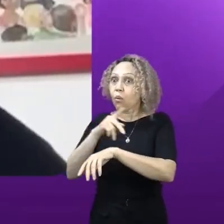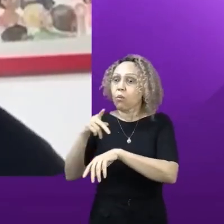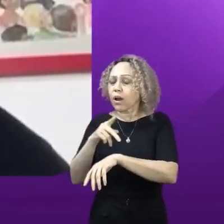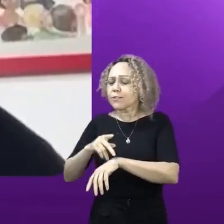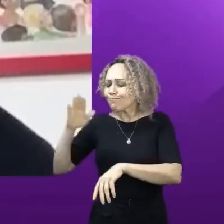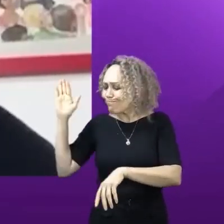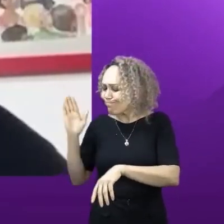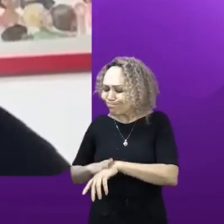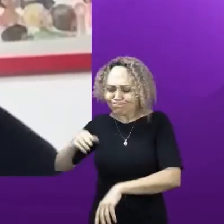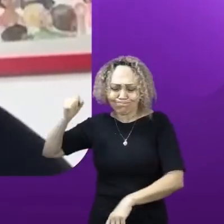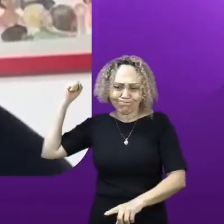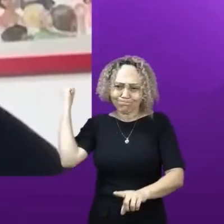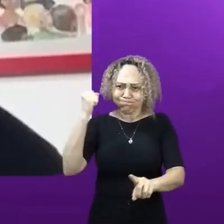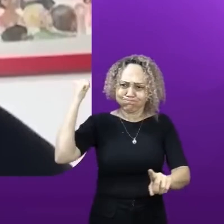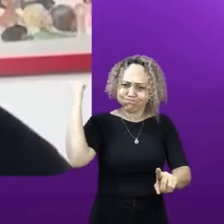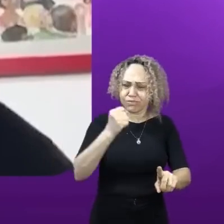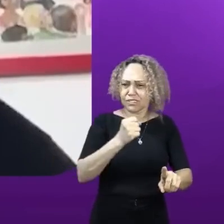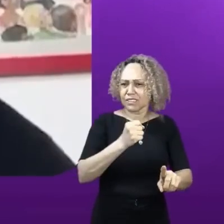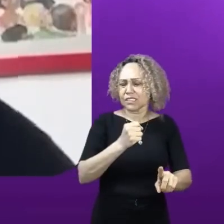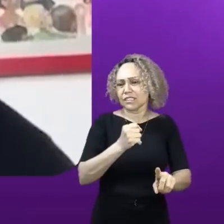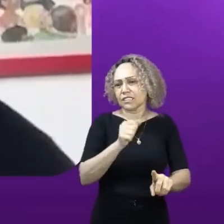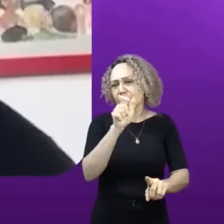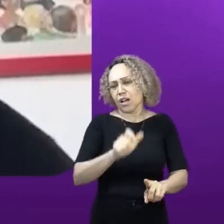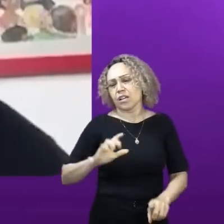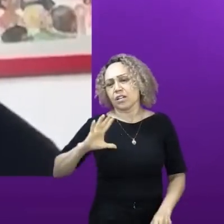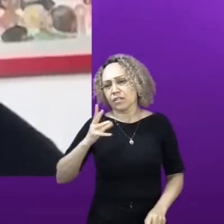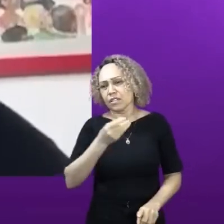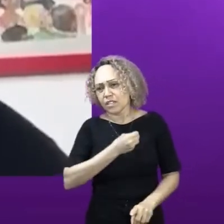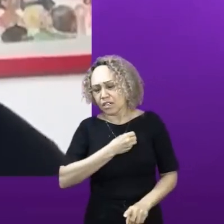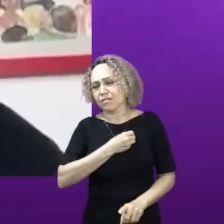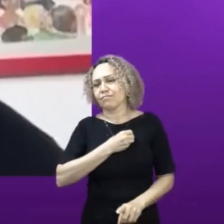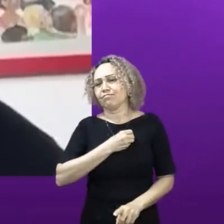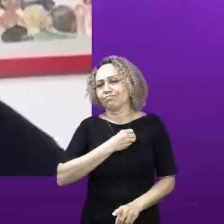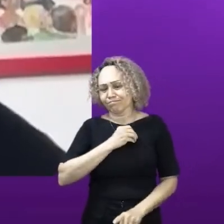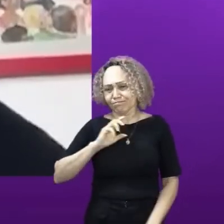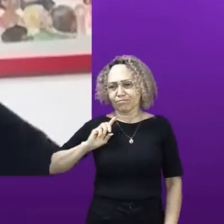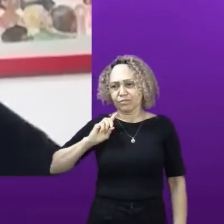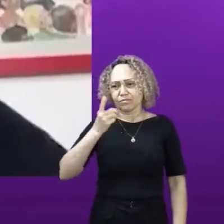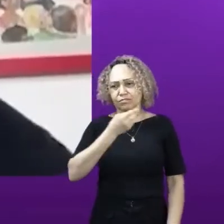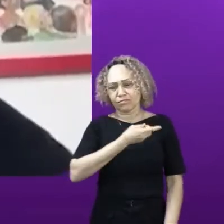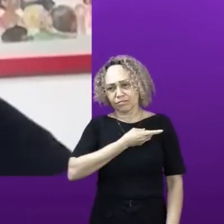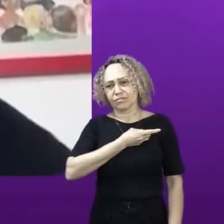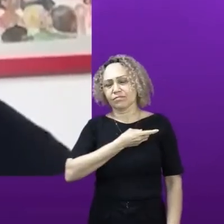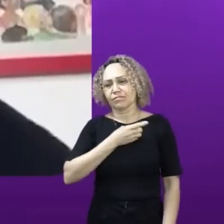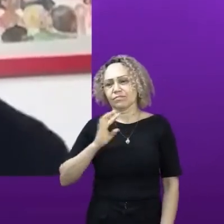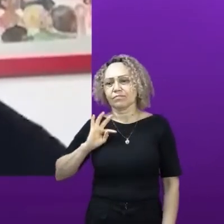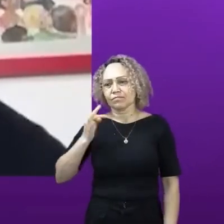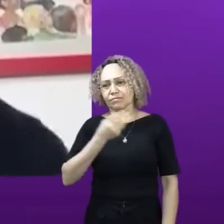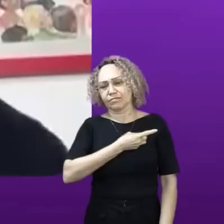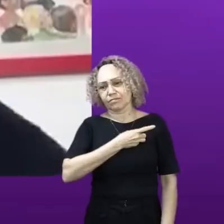muitas vezes essas mulheres, homens, se sentem acolhidos pelos movimentos, e quase